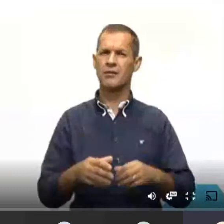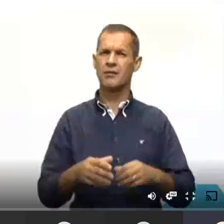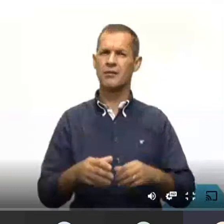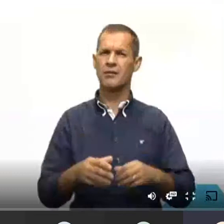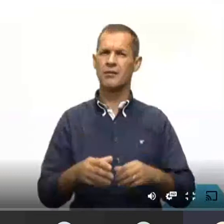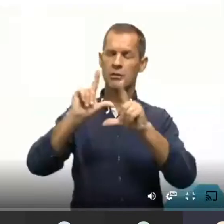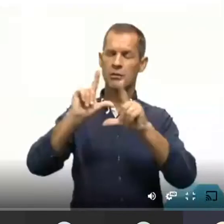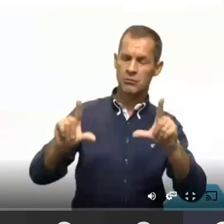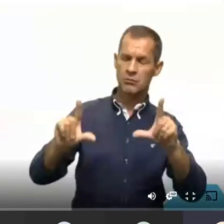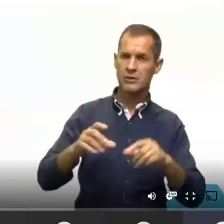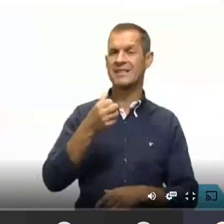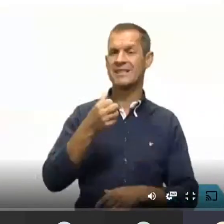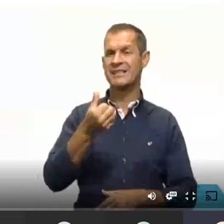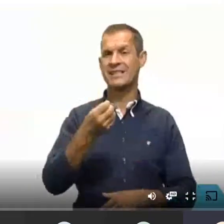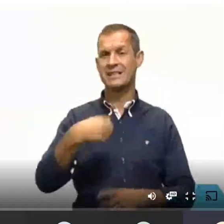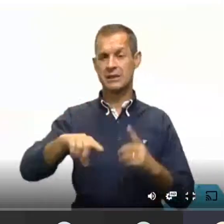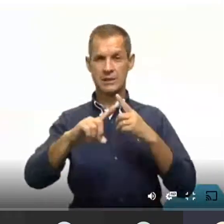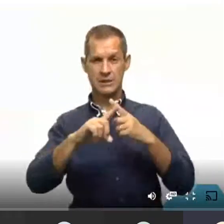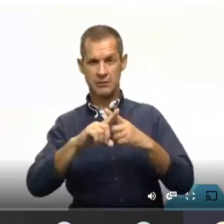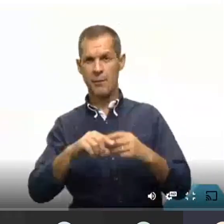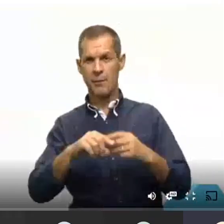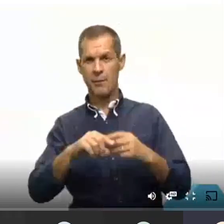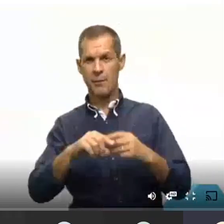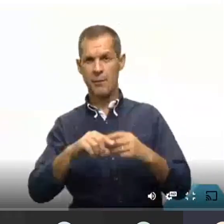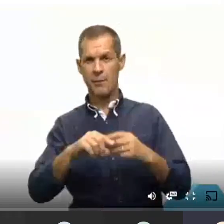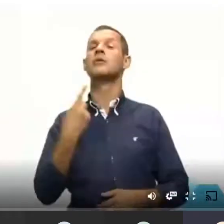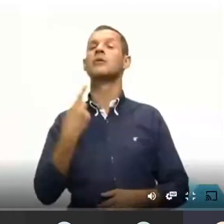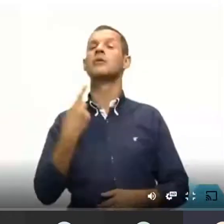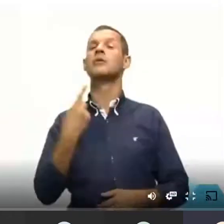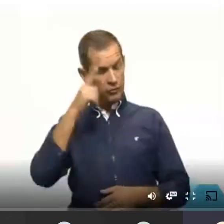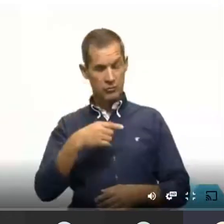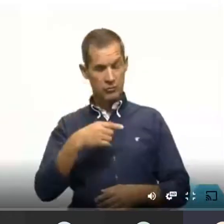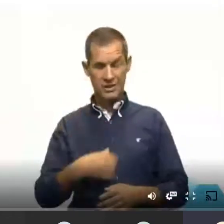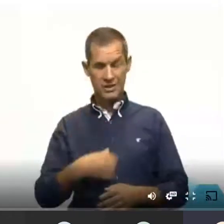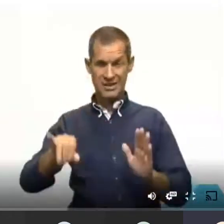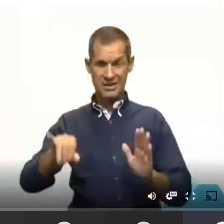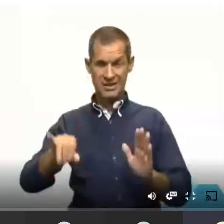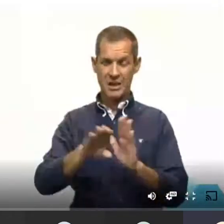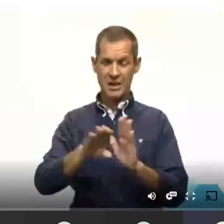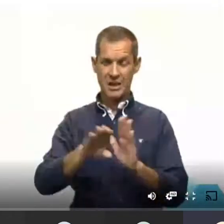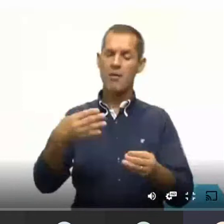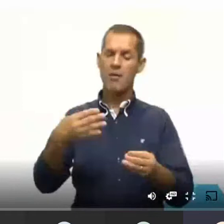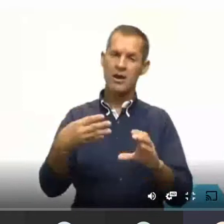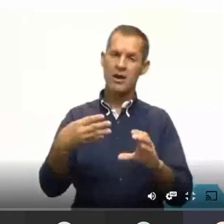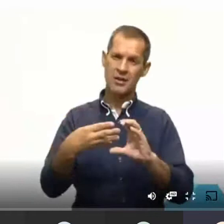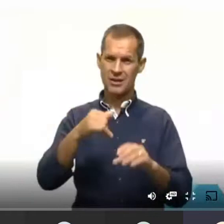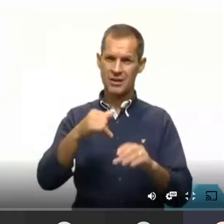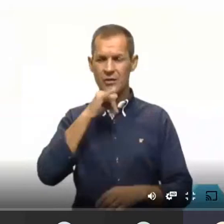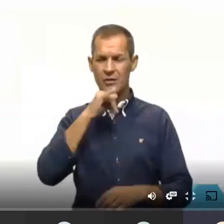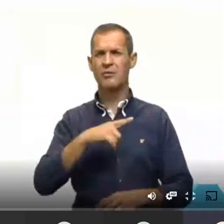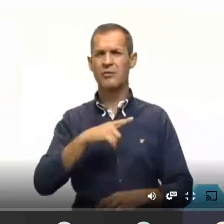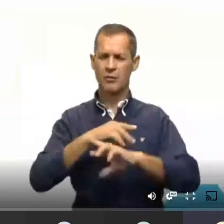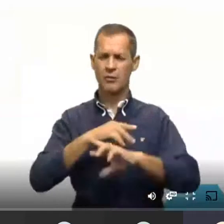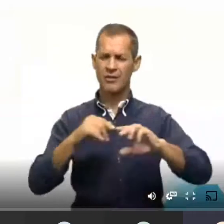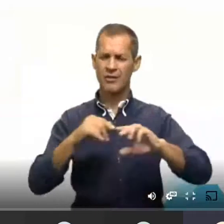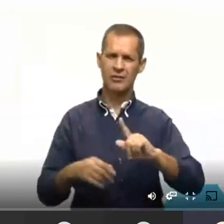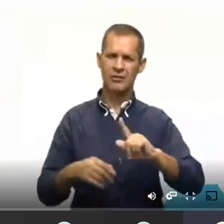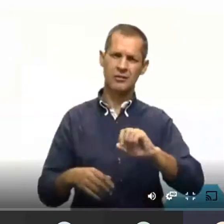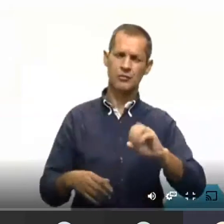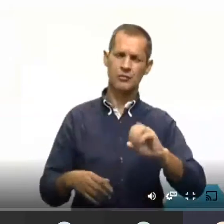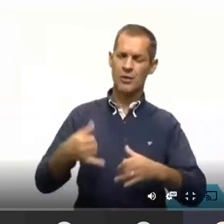aumento de 60 vezes, ou um pouco maior do que a gente pode chegar. E essa célula, no caso, ela tem várias